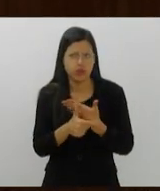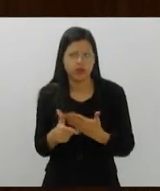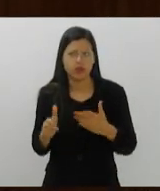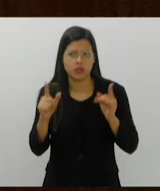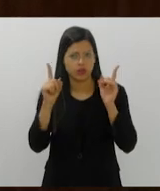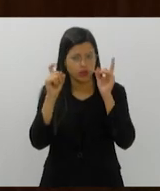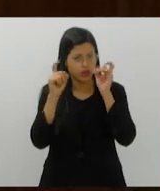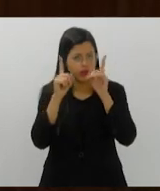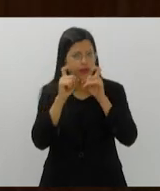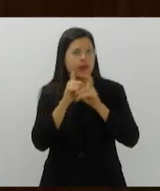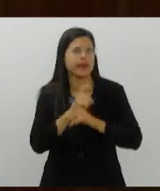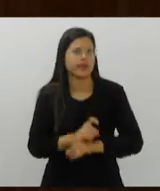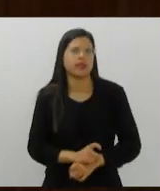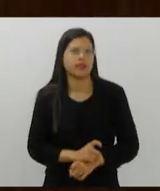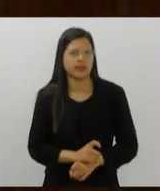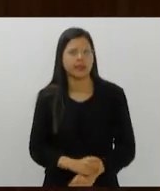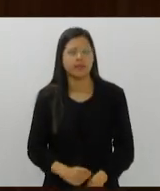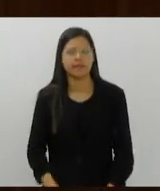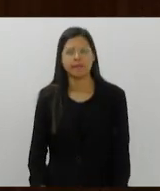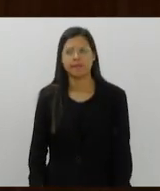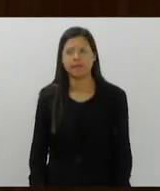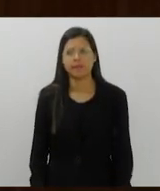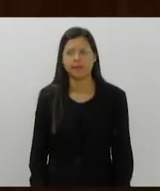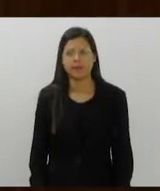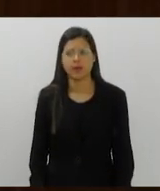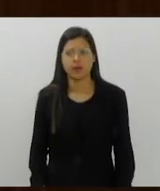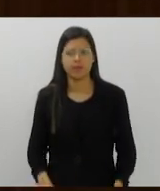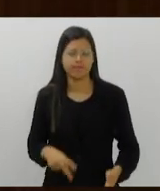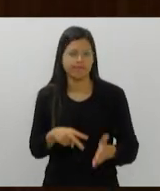de dificuldade muito grande, qual seja